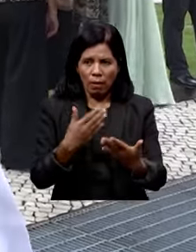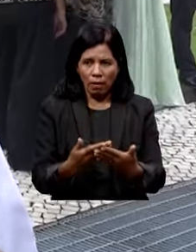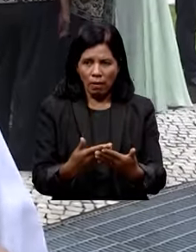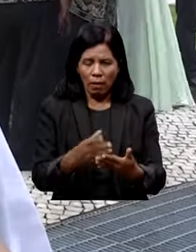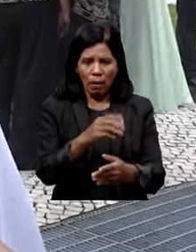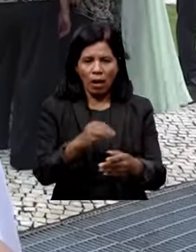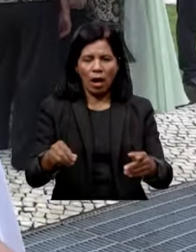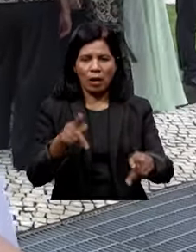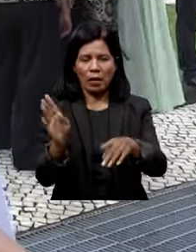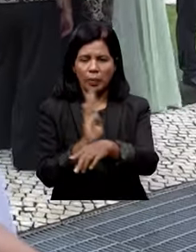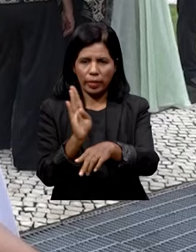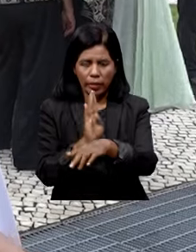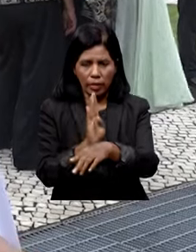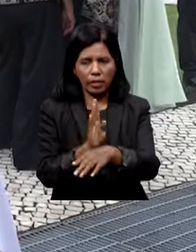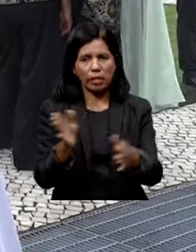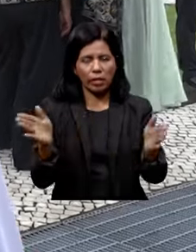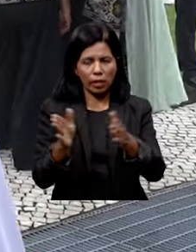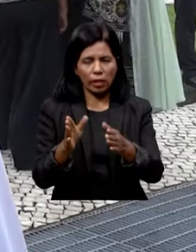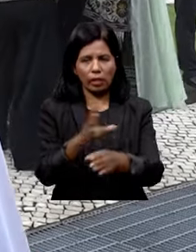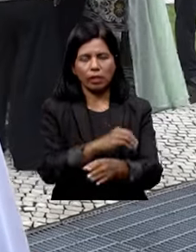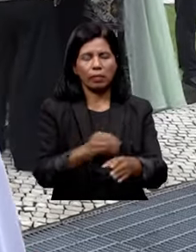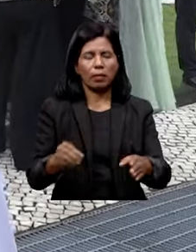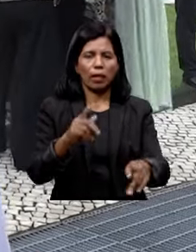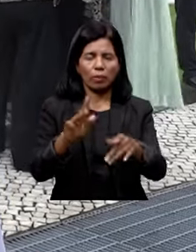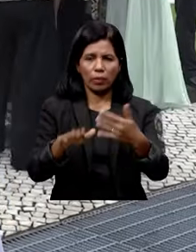comerciante Valo de Aqui, de Garoda, Ailevo,